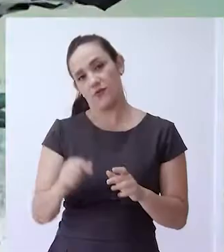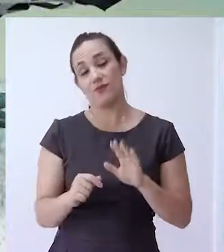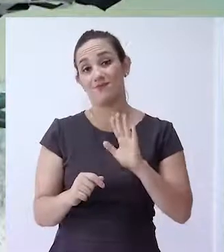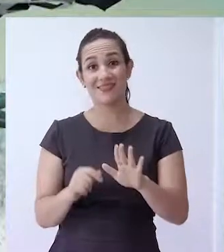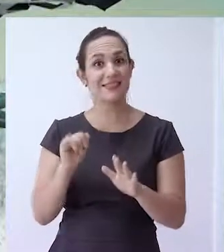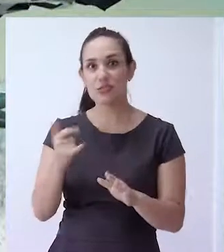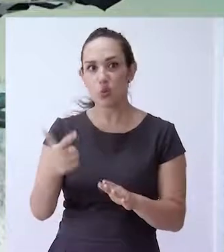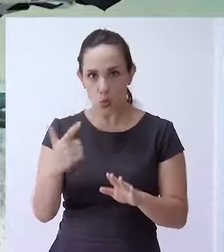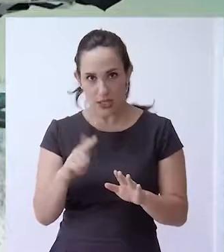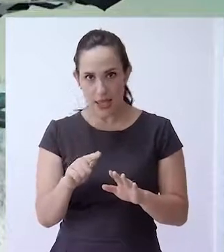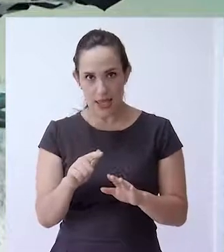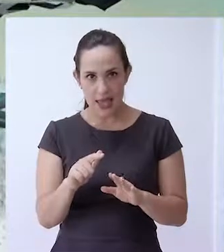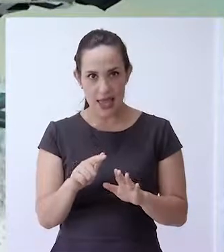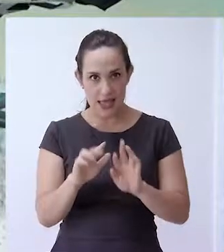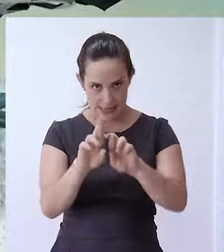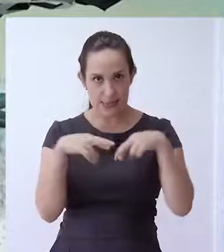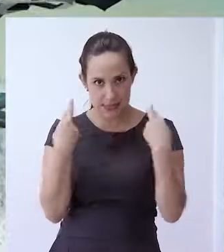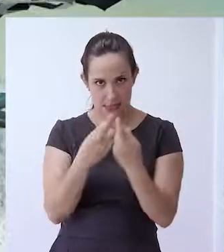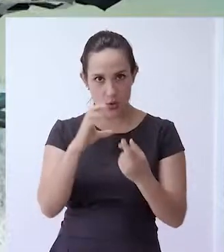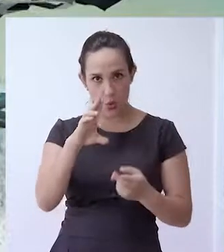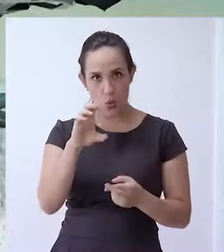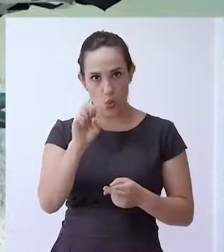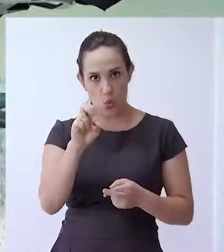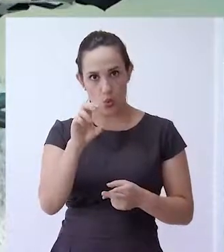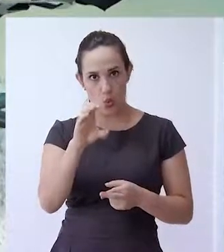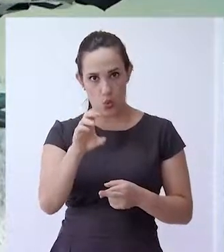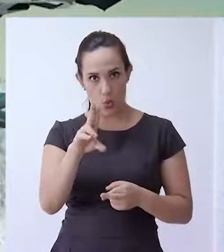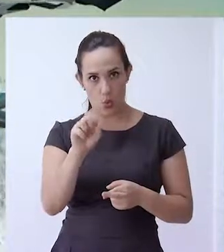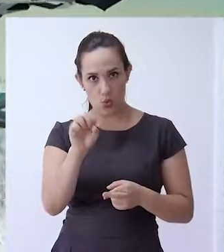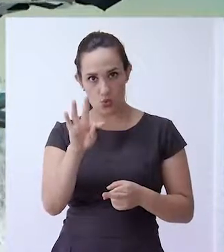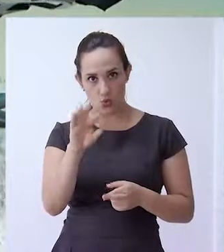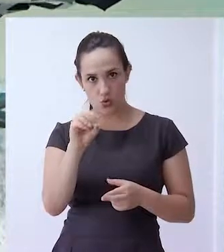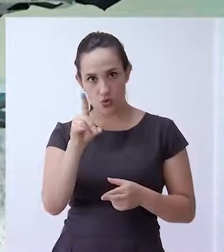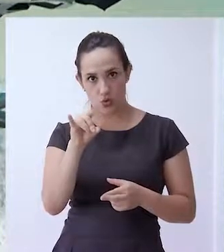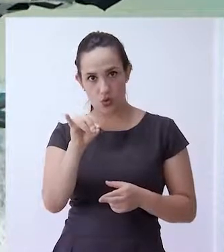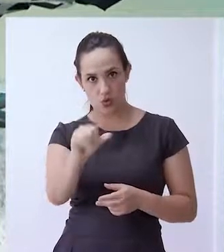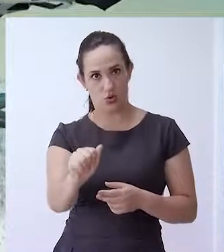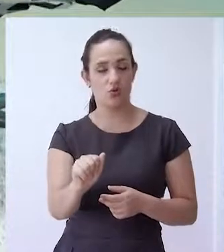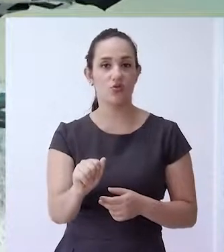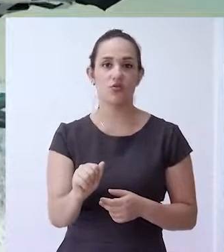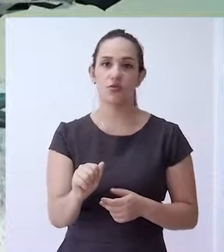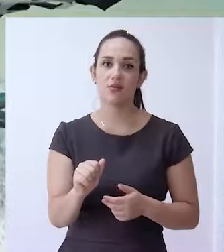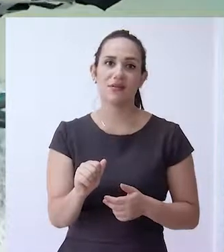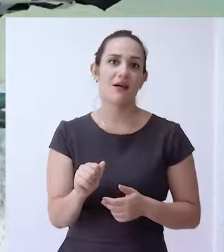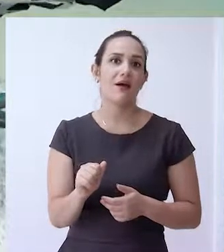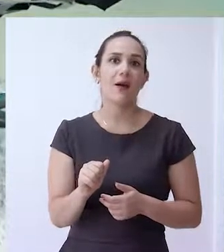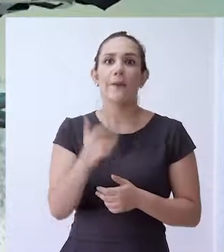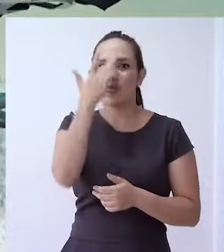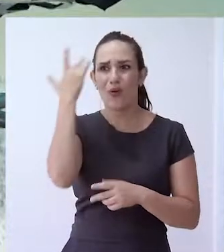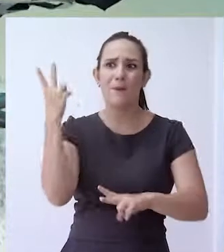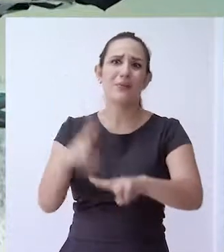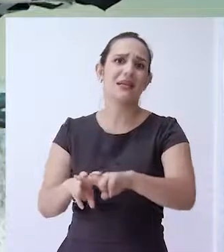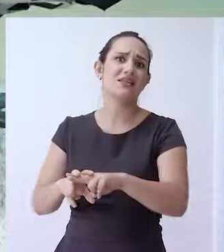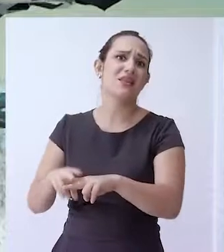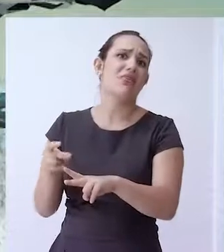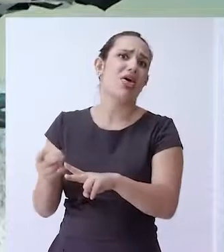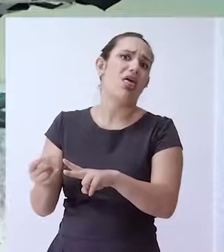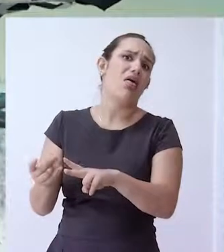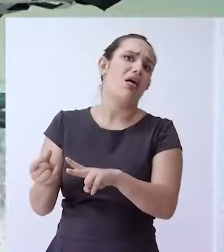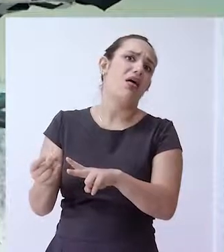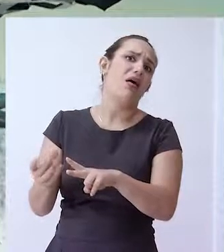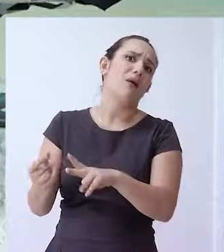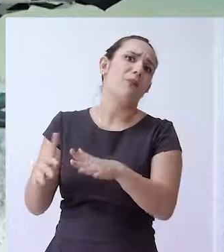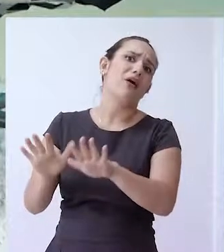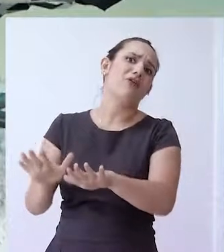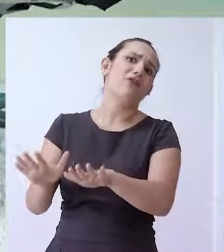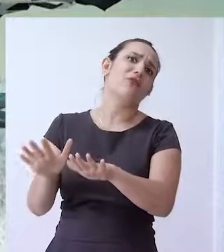custódia, essa pessoa que foi presa, ela só seria levada à presença de um juiz, provavelmente meses